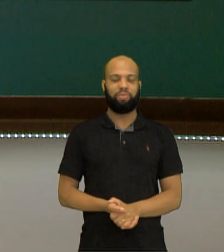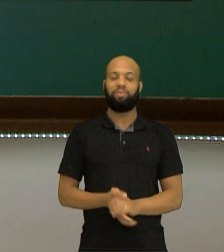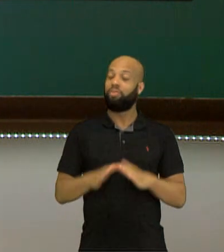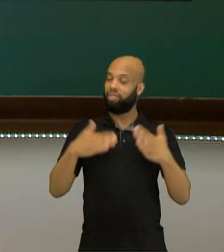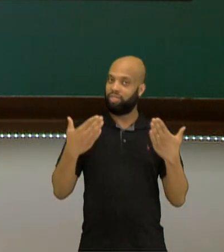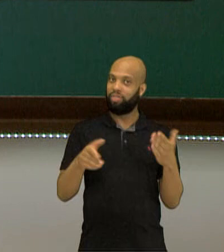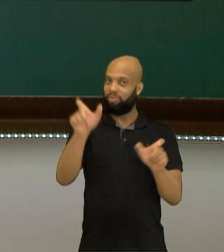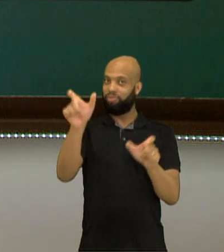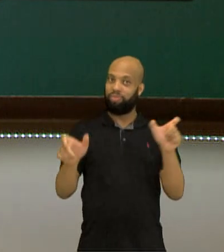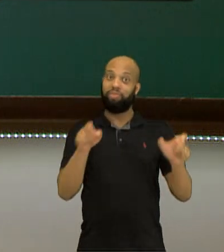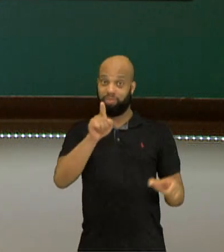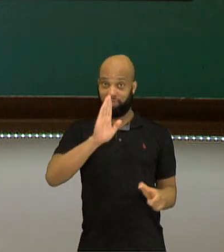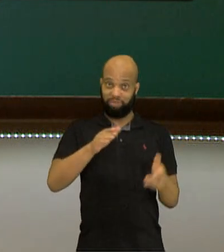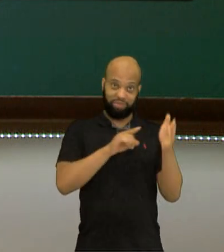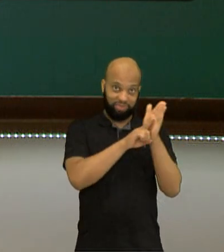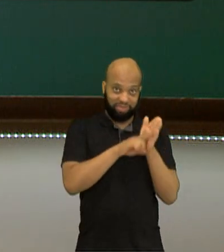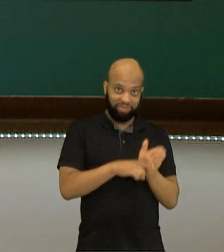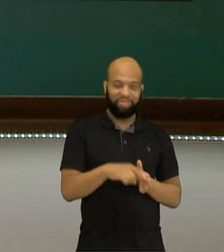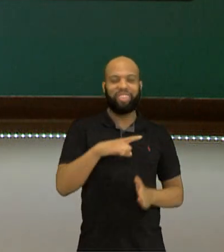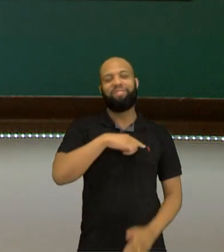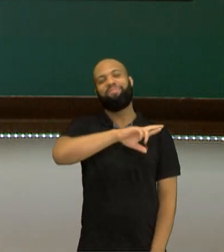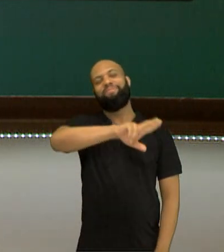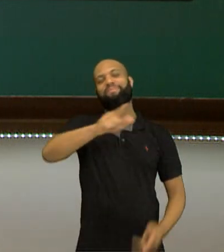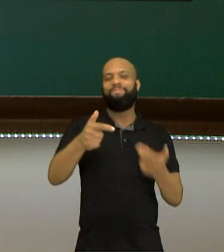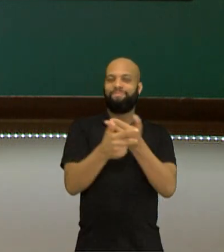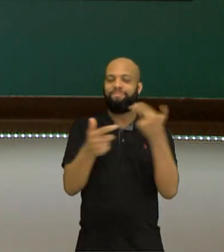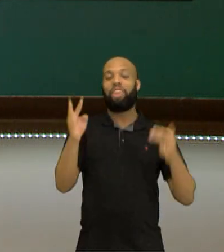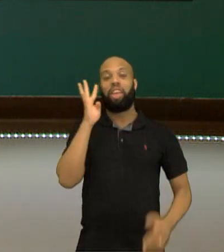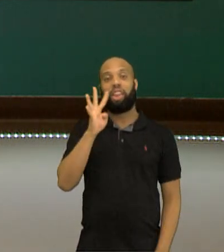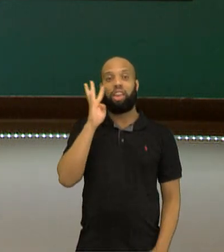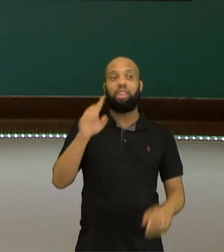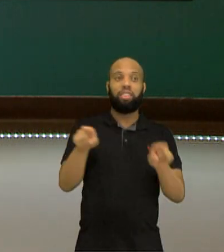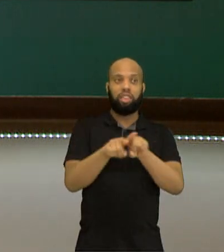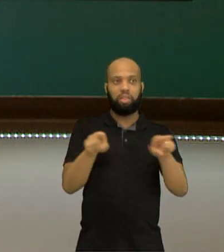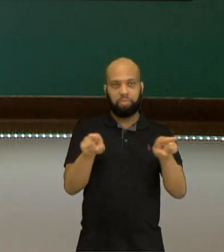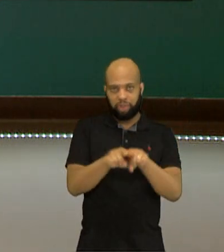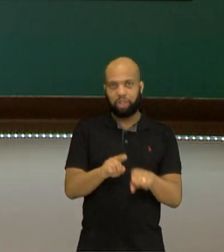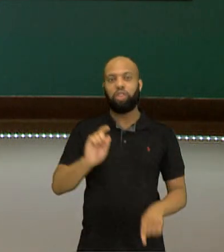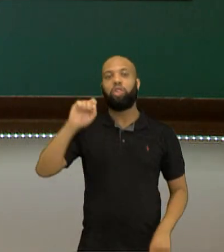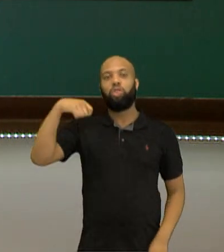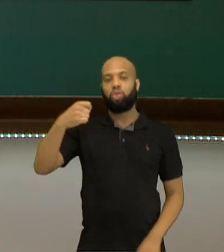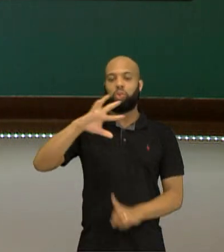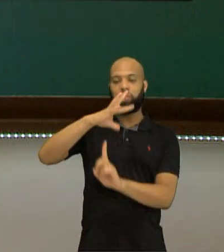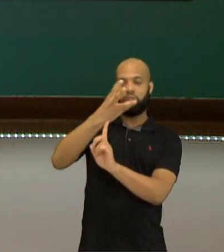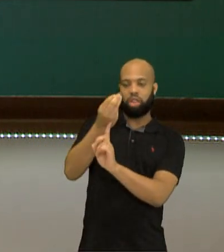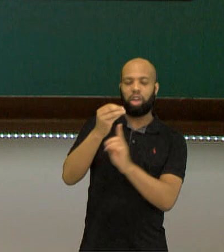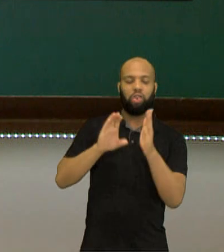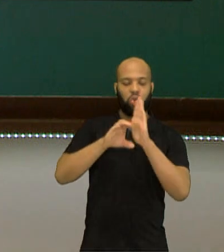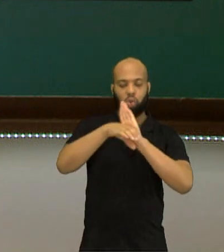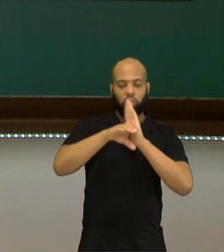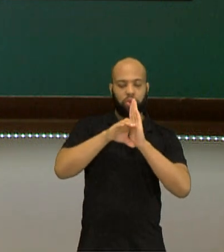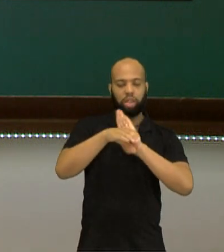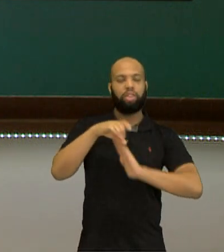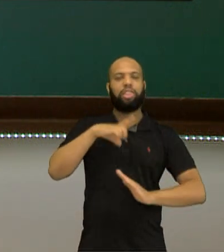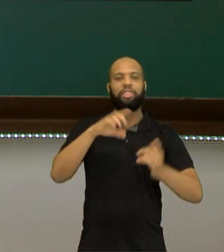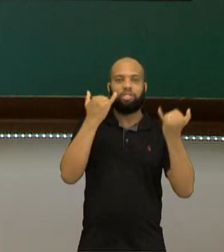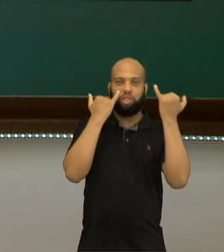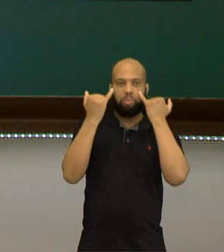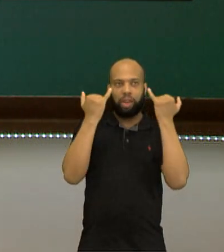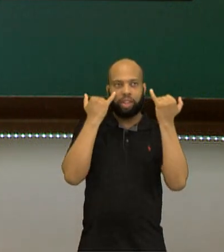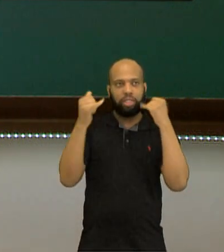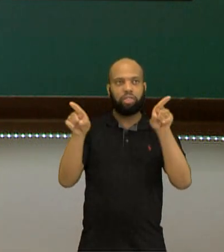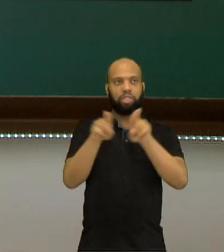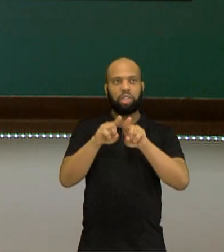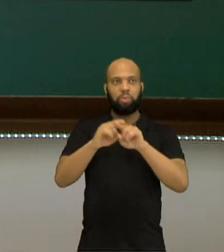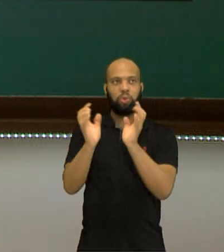E aí, galera, pesquisaram? Tem muita coisa legal aí sobre o ready-made, a arte conceitual, muita informação sobre o grupo